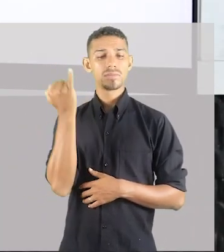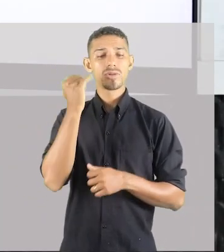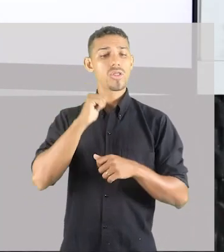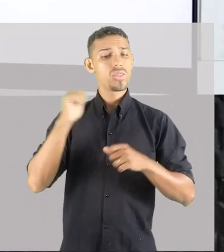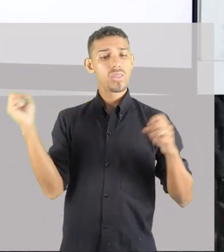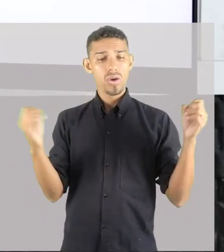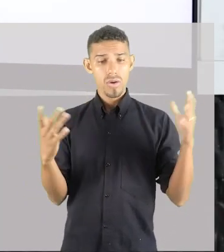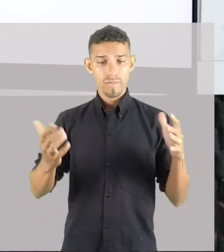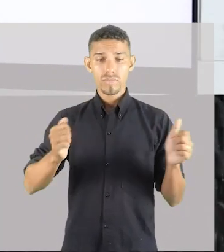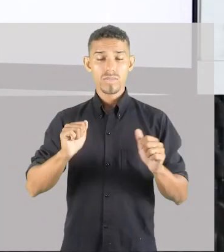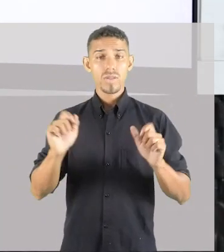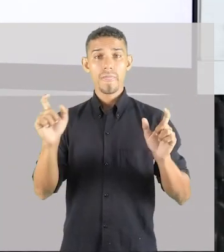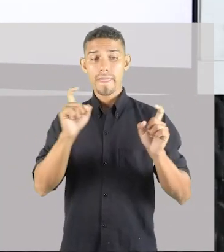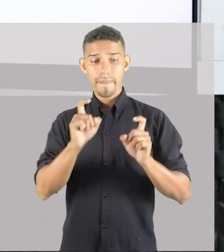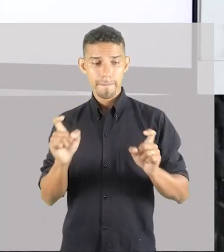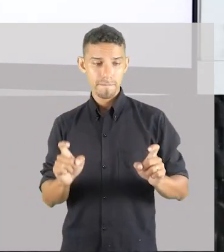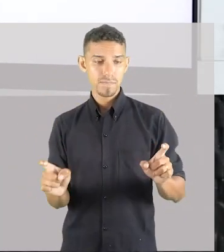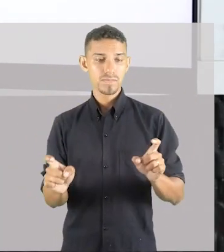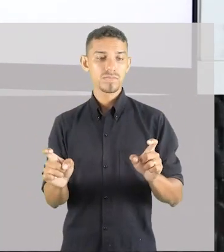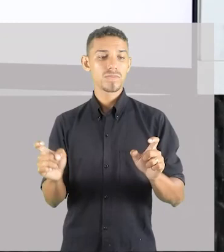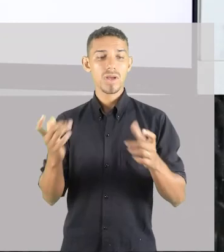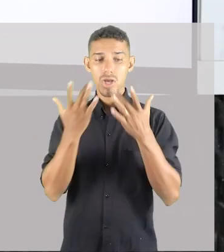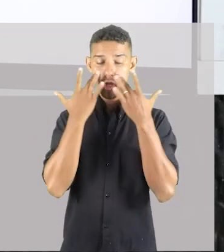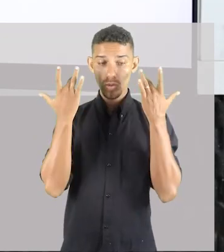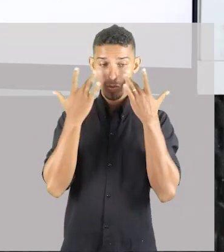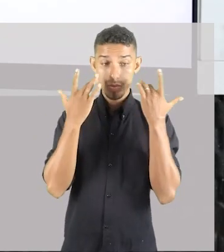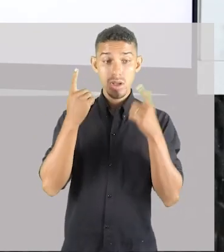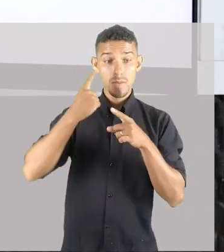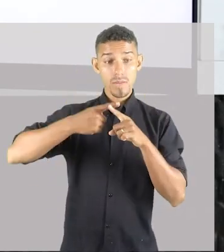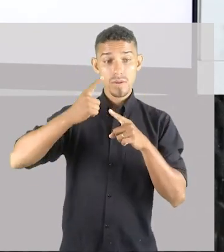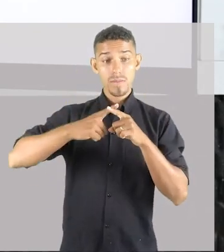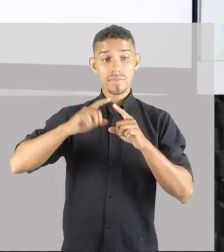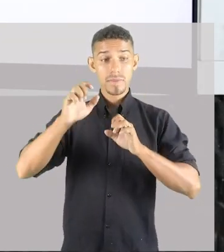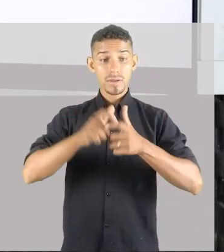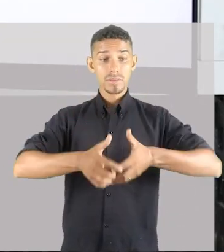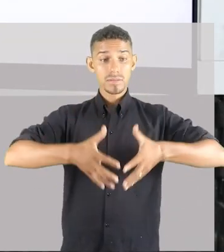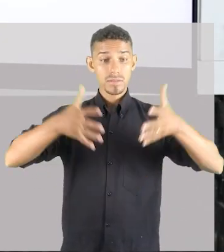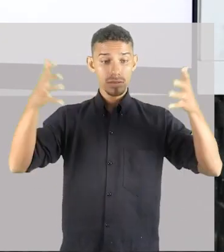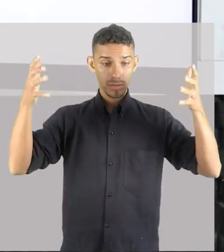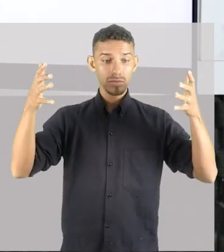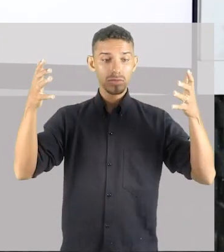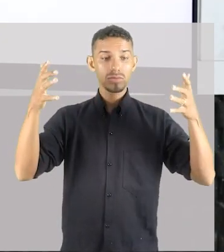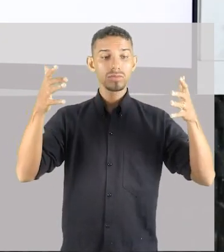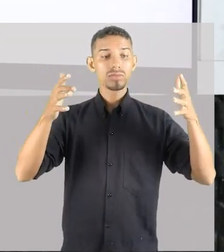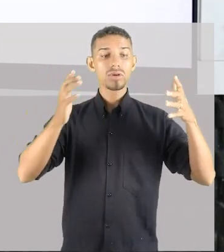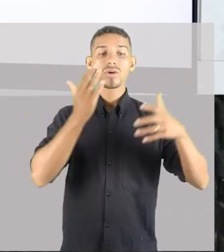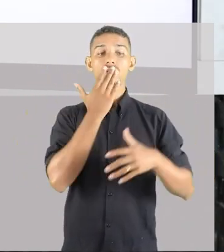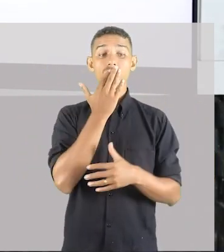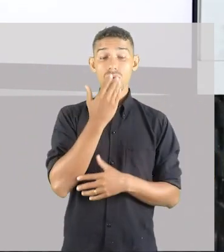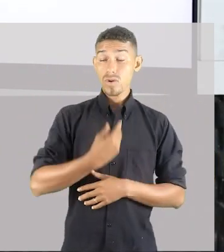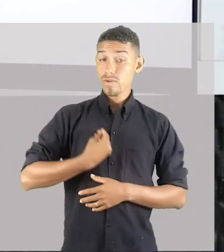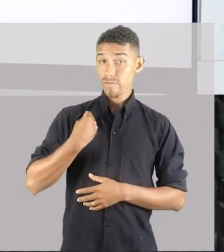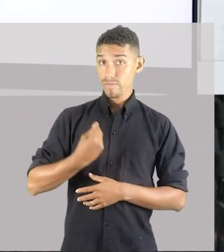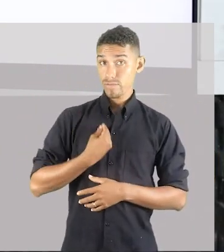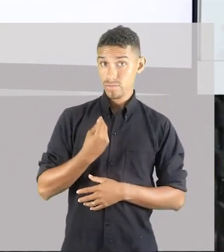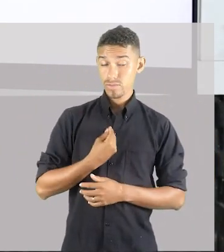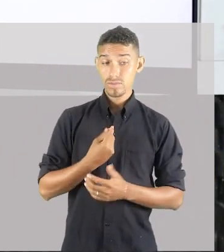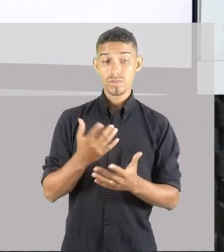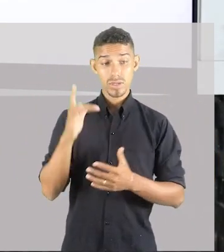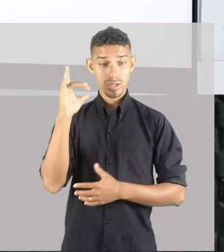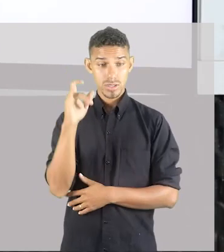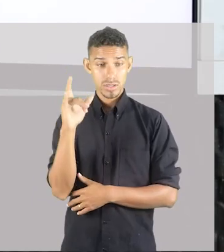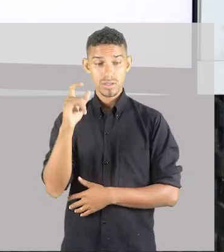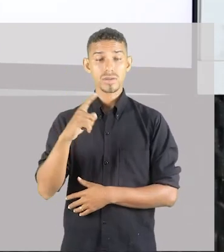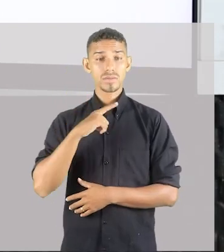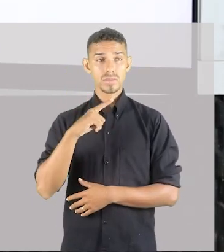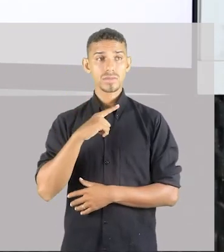Vanguarda Urbana e artística eh porque ele faz Morais em grande escala e Cores Vivas né tem Instagram dele